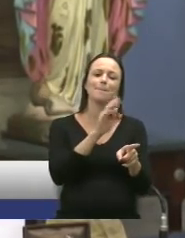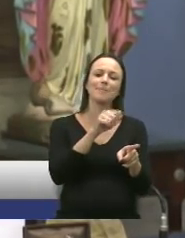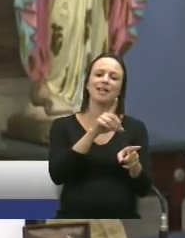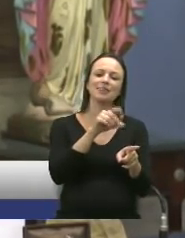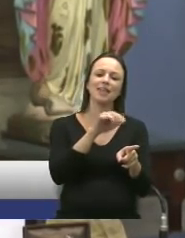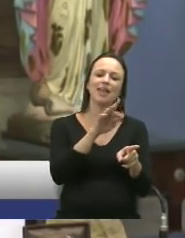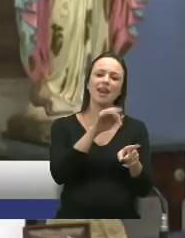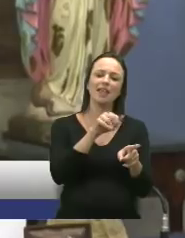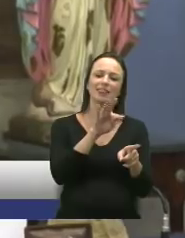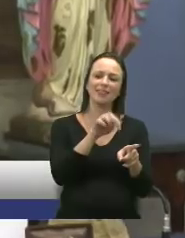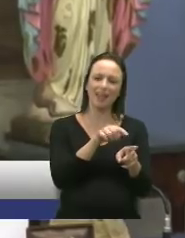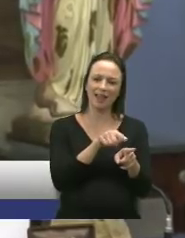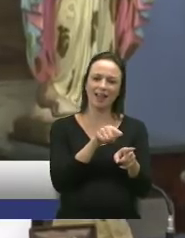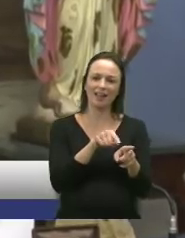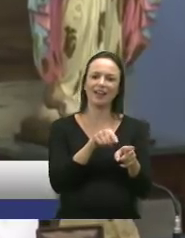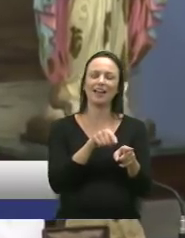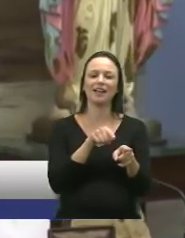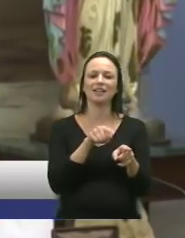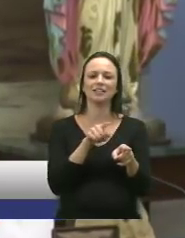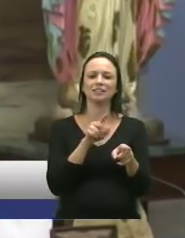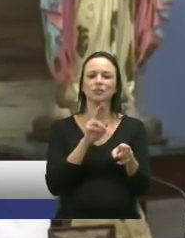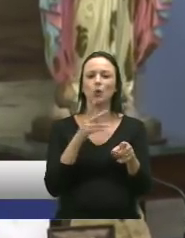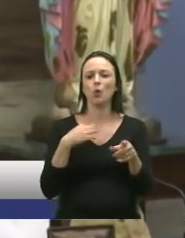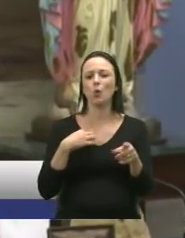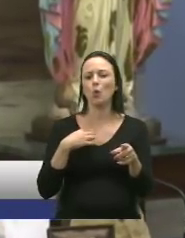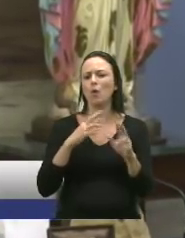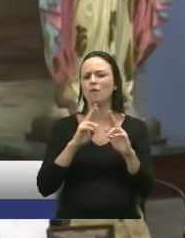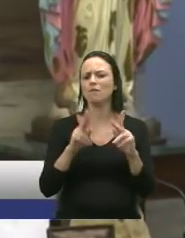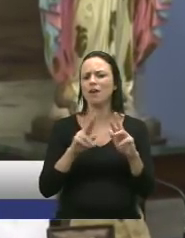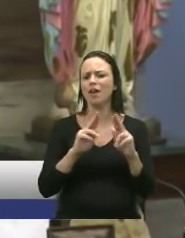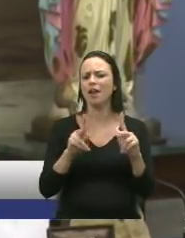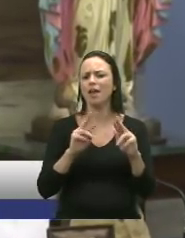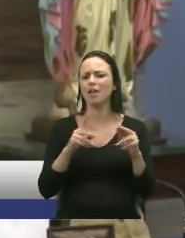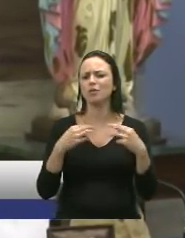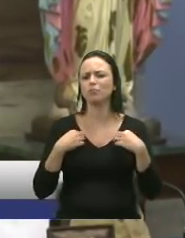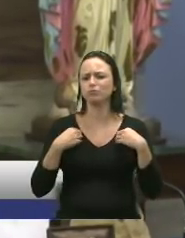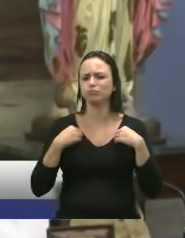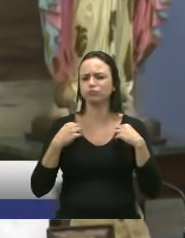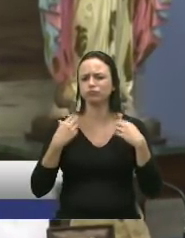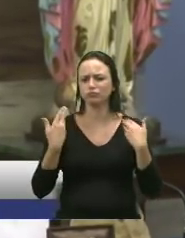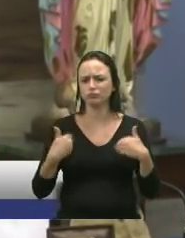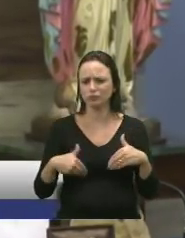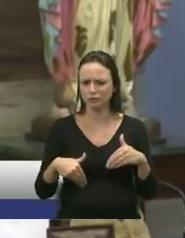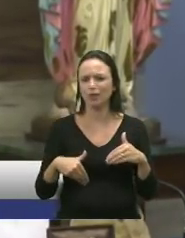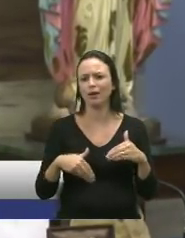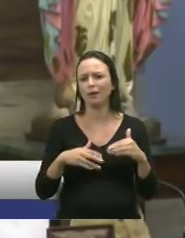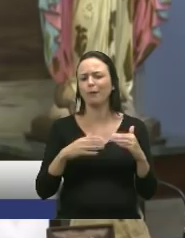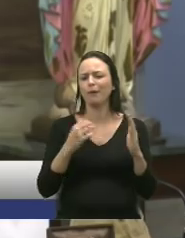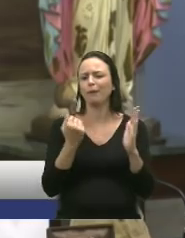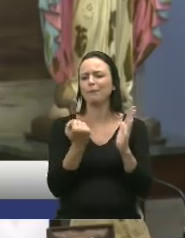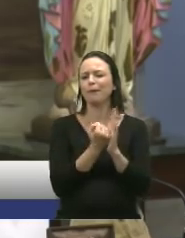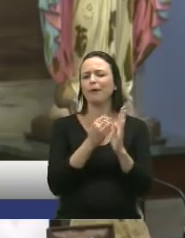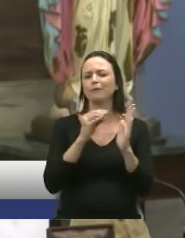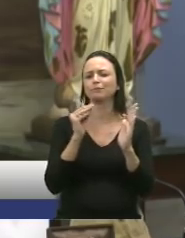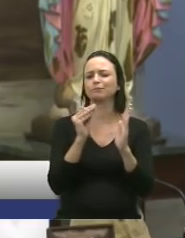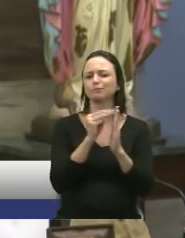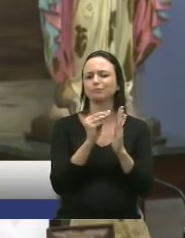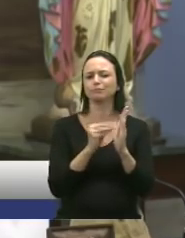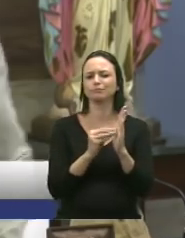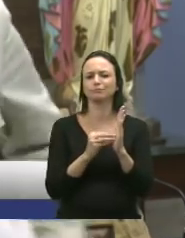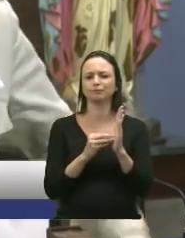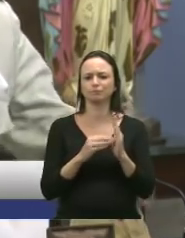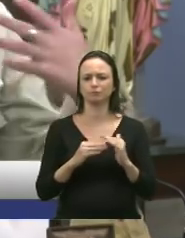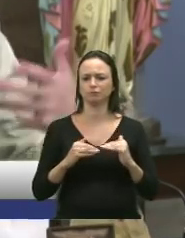característico, que nem é, né, fiel, mas ok, foi estigmatizado desse modo. O Bandeirante